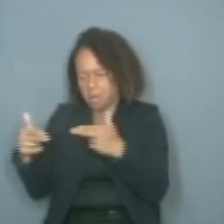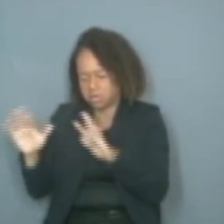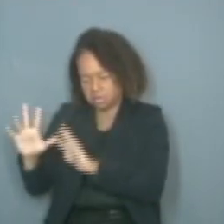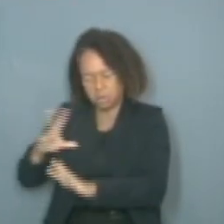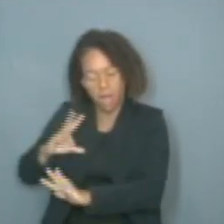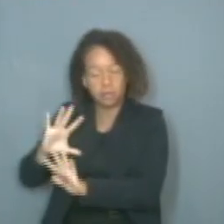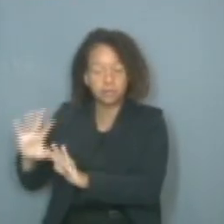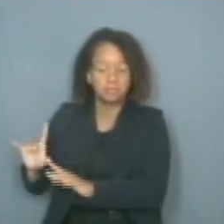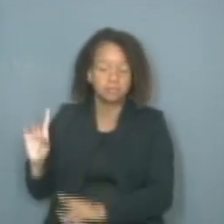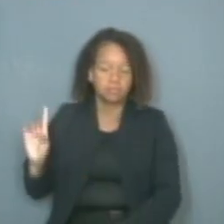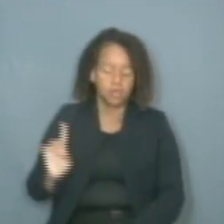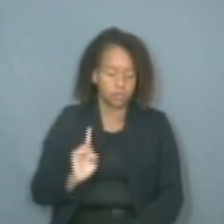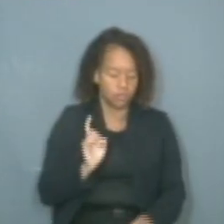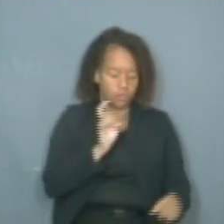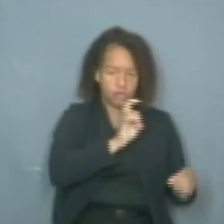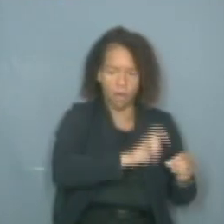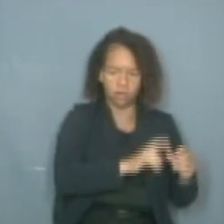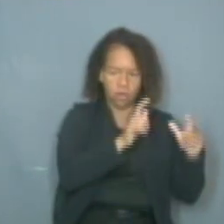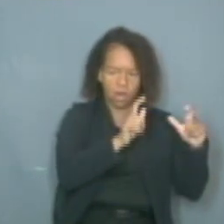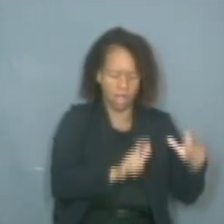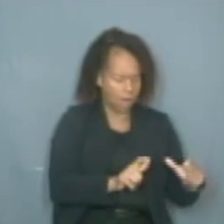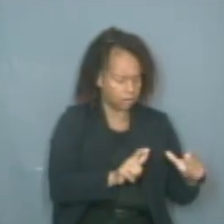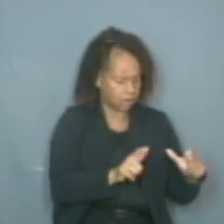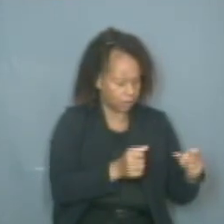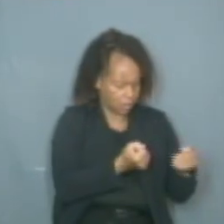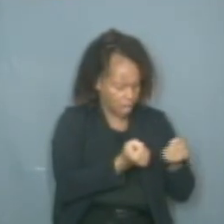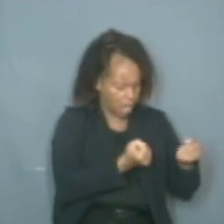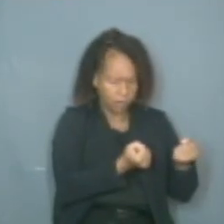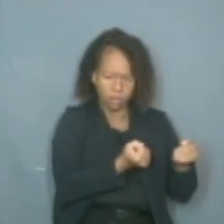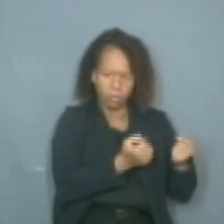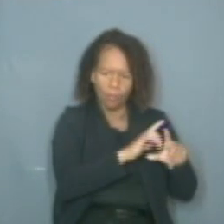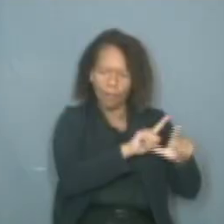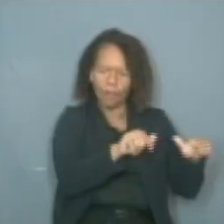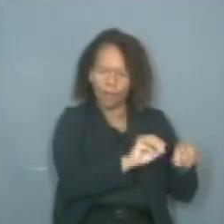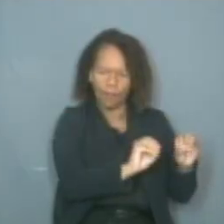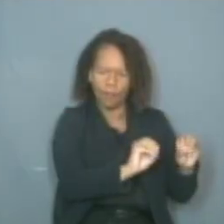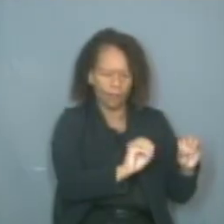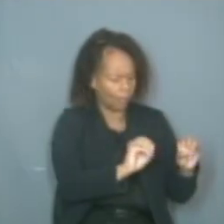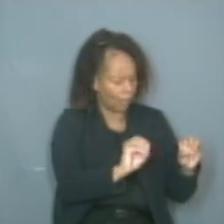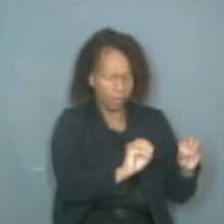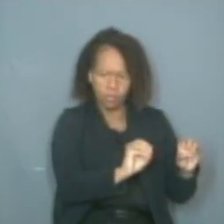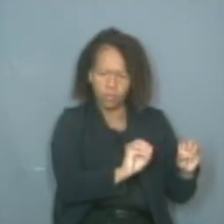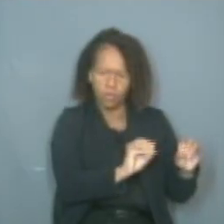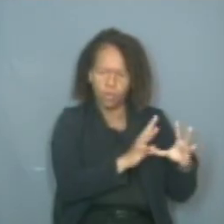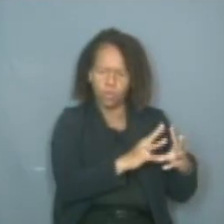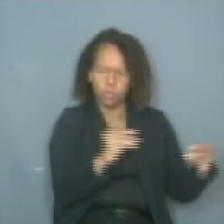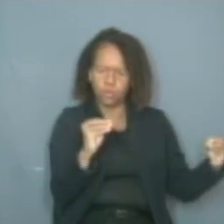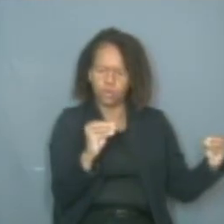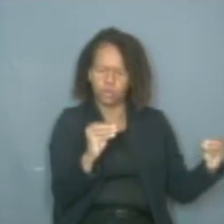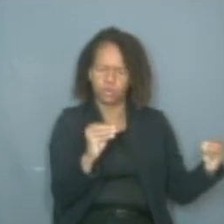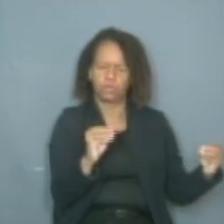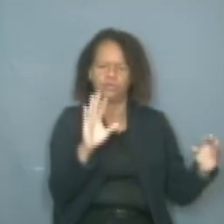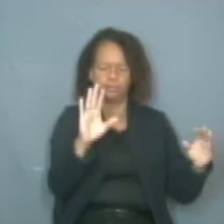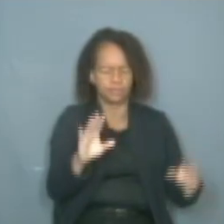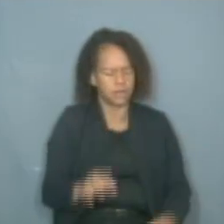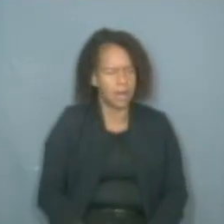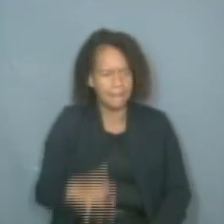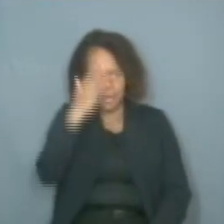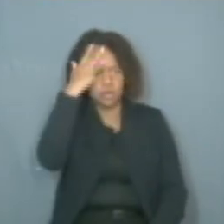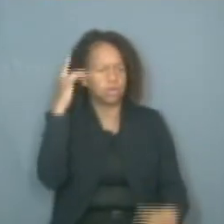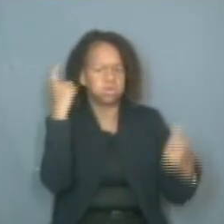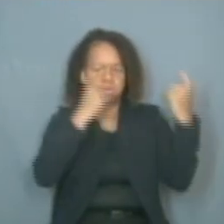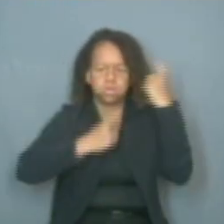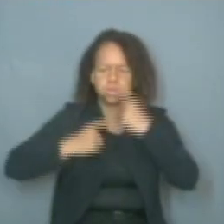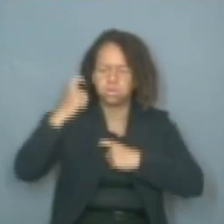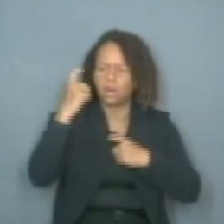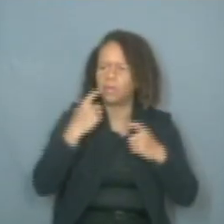coisa, e quando chega naquele determinado local, não encontra o seu veículo. O veículo sumiu. O cabo enlouquece ali